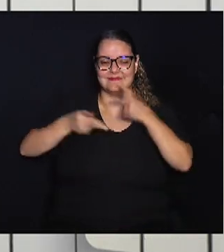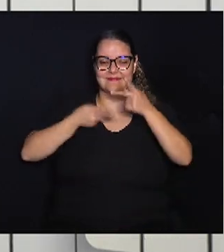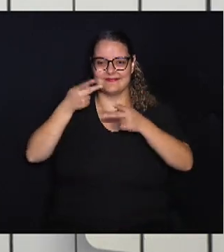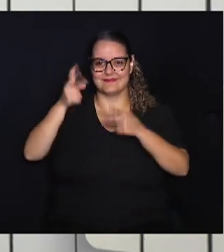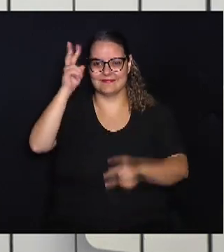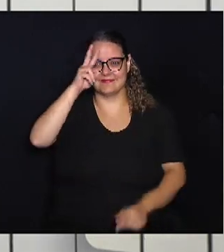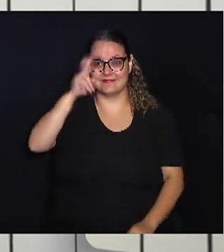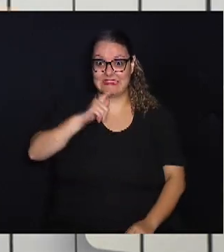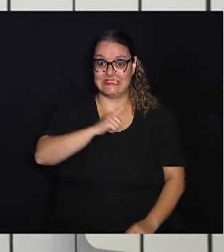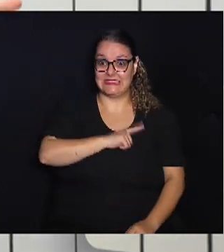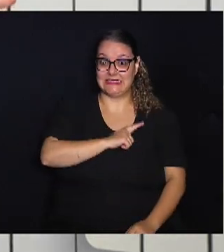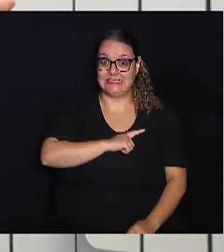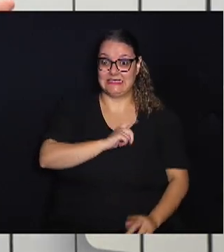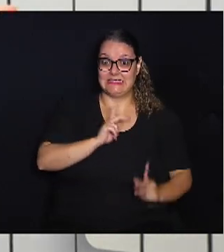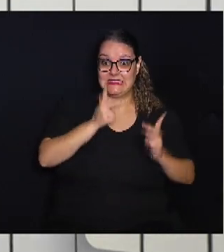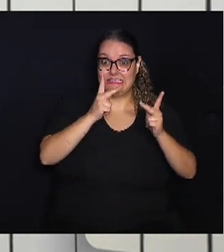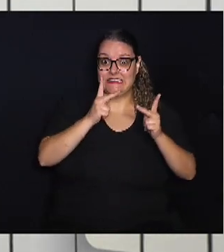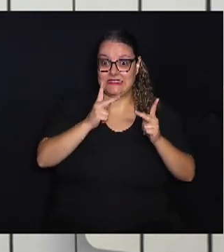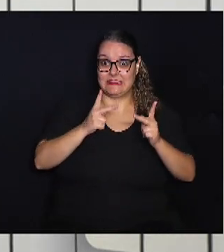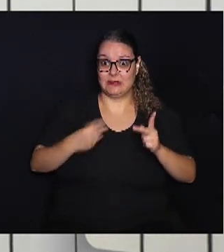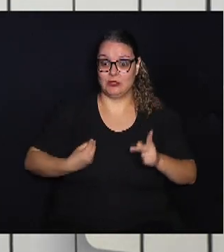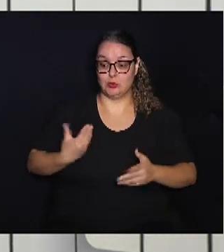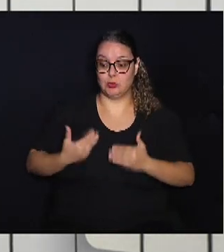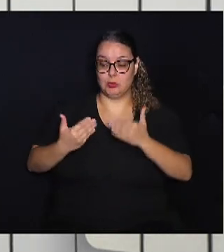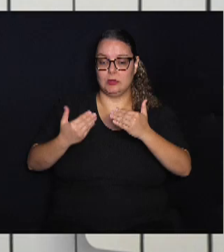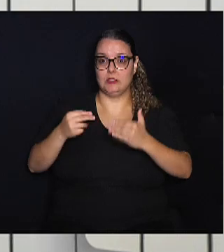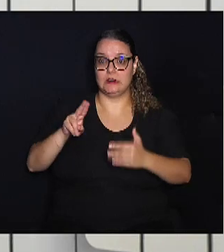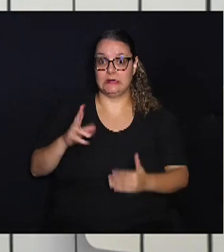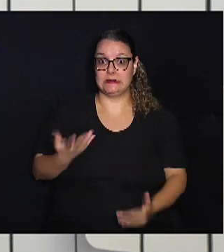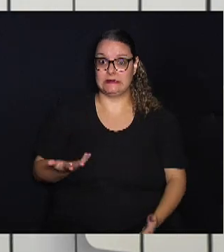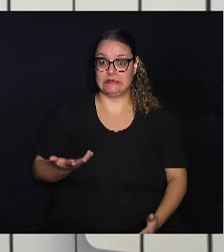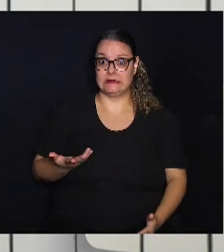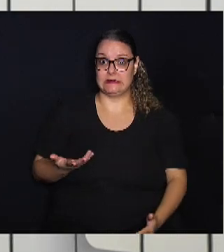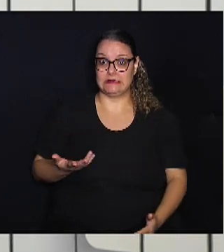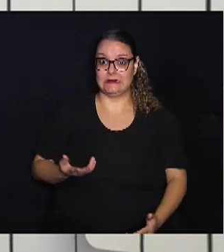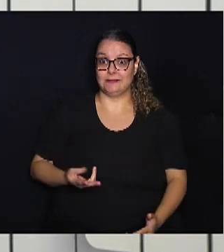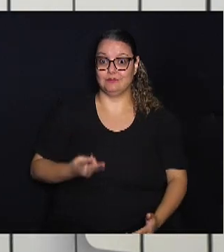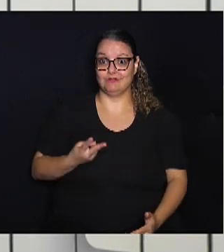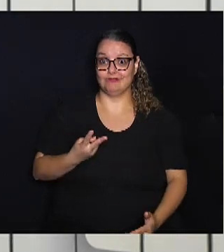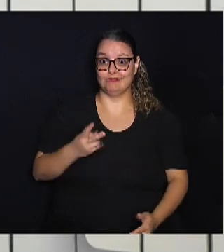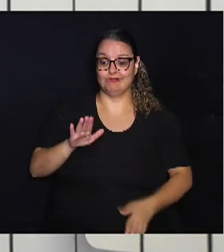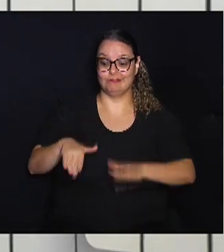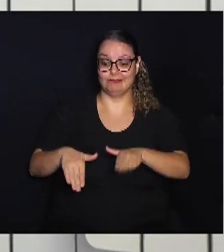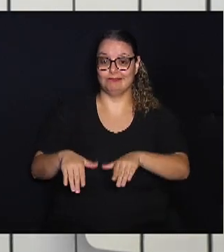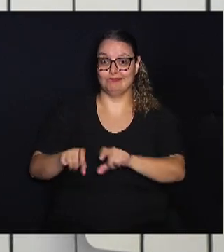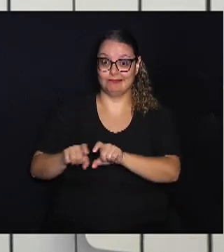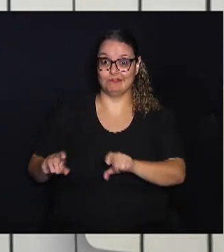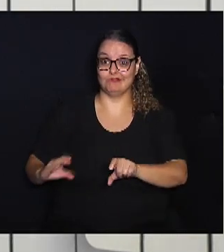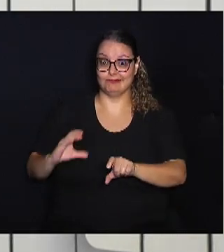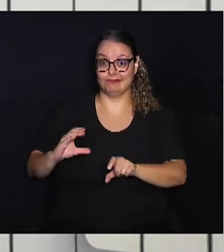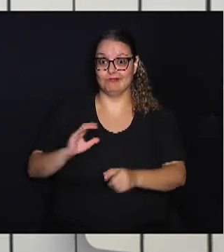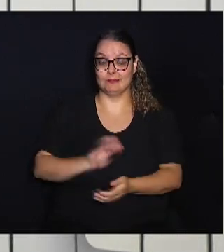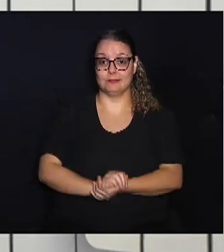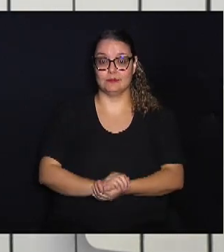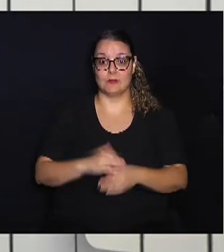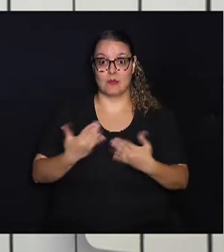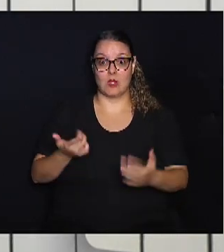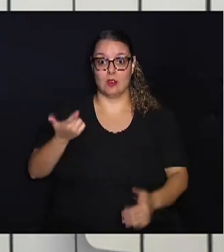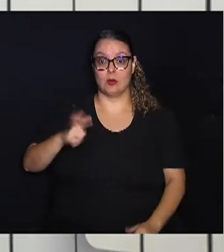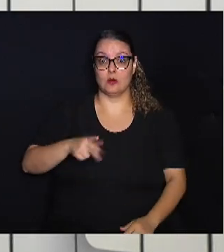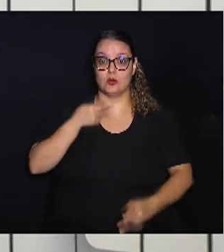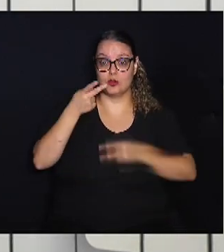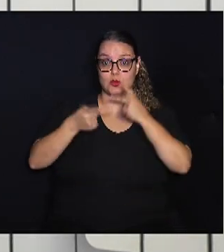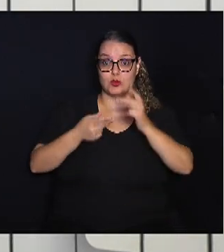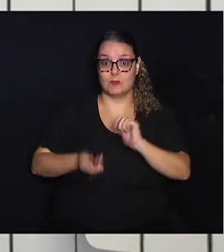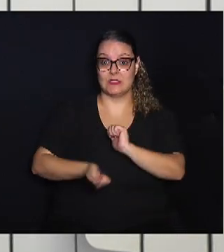se o Guarani vai ganhar uma sobrevida ou se vai colocar os 2 pés na Série C. Bom, e a gente segue falando de